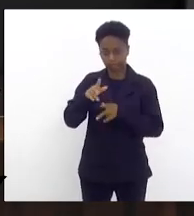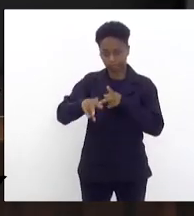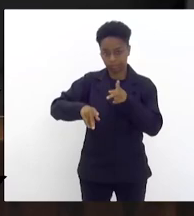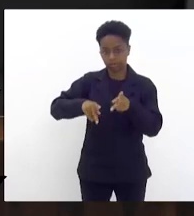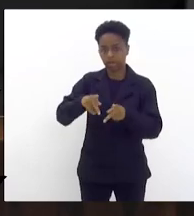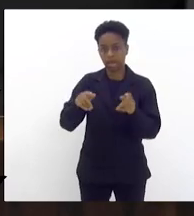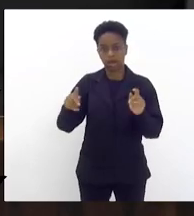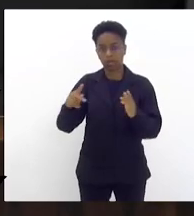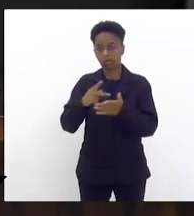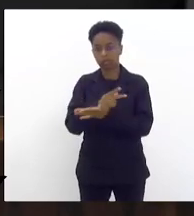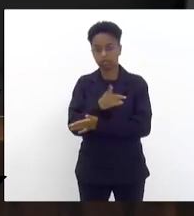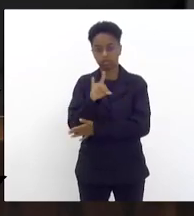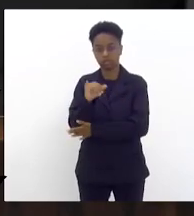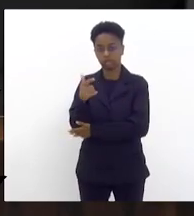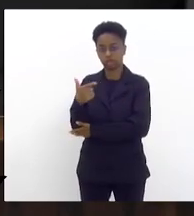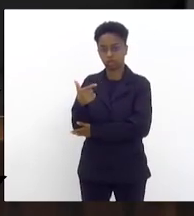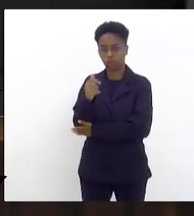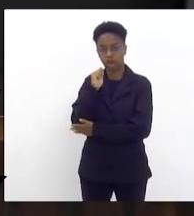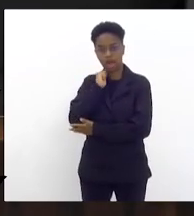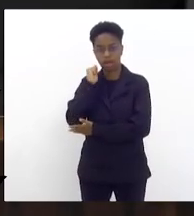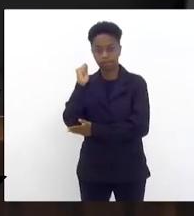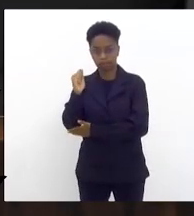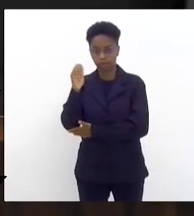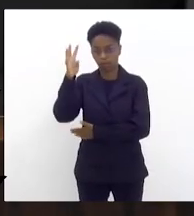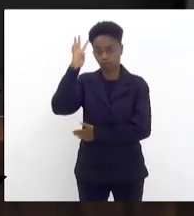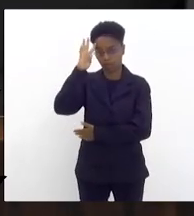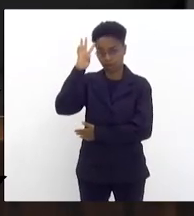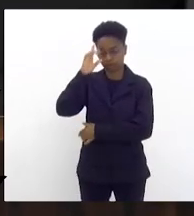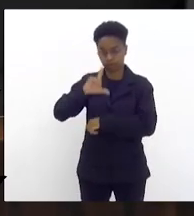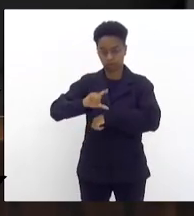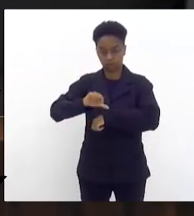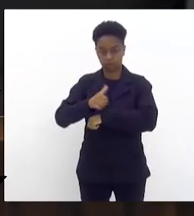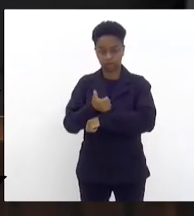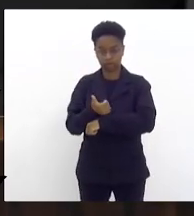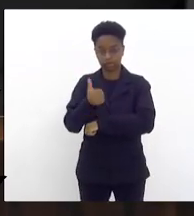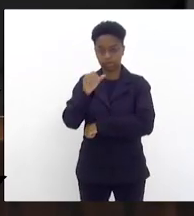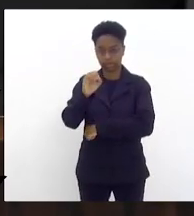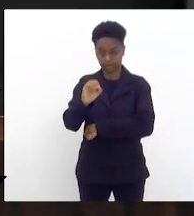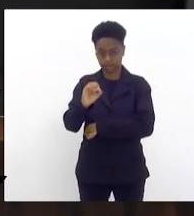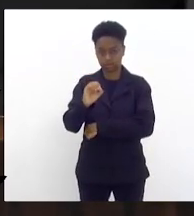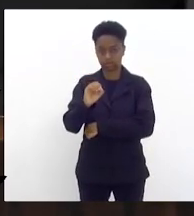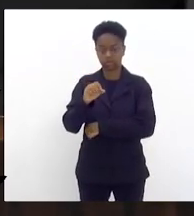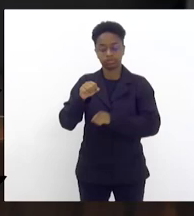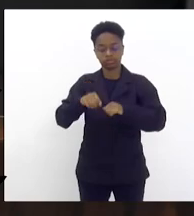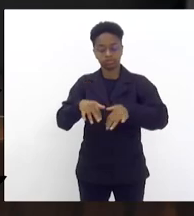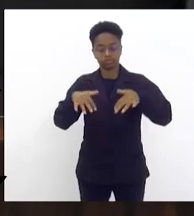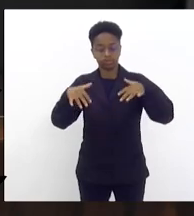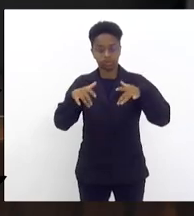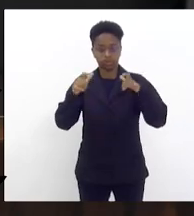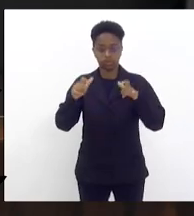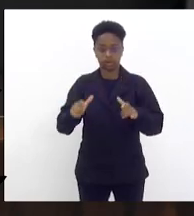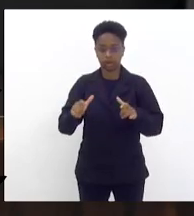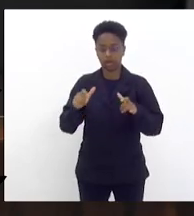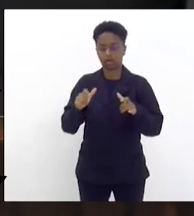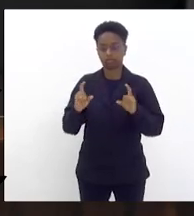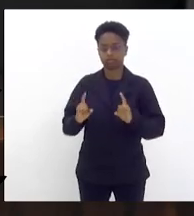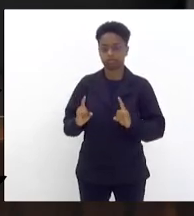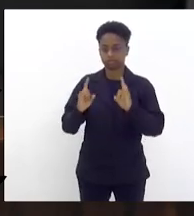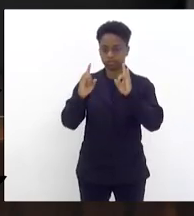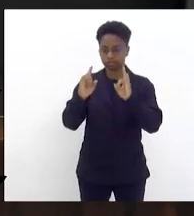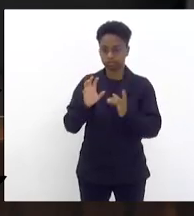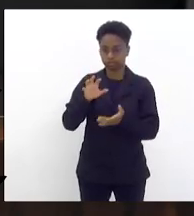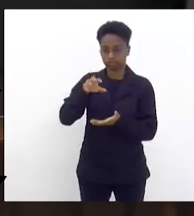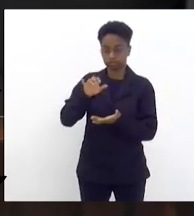abril, do corrente, quarta-feira, às 10 horas, no plenário do edifício Lúcio Costa, sede da